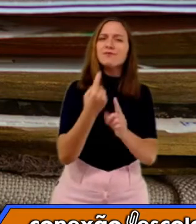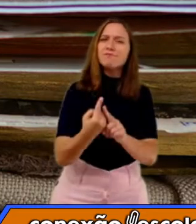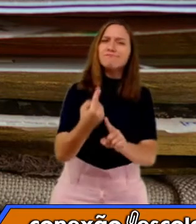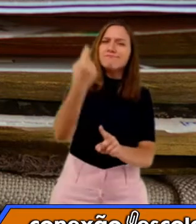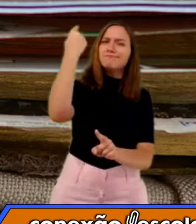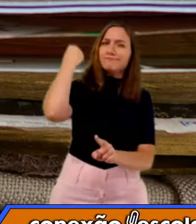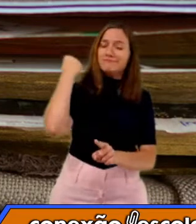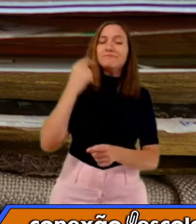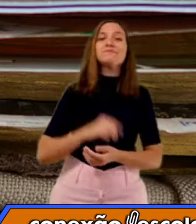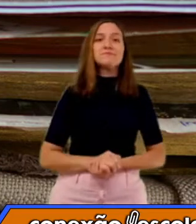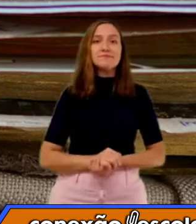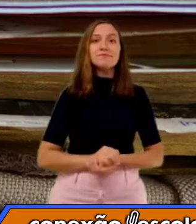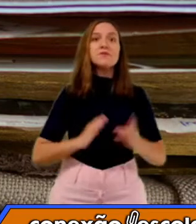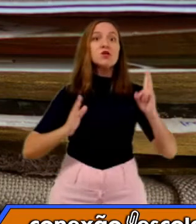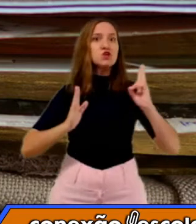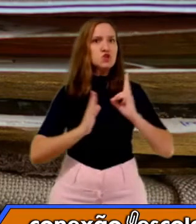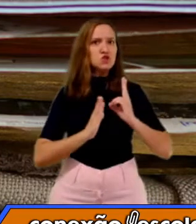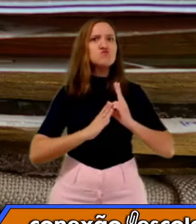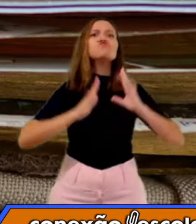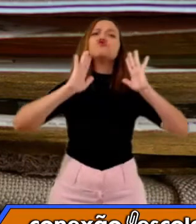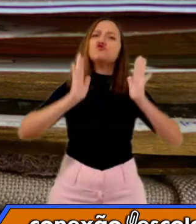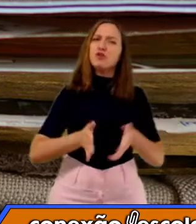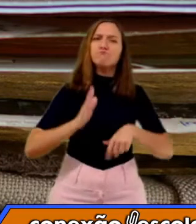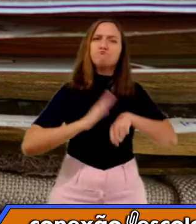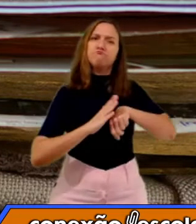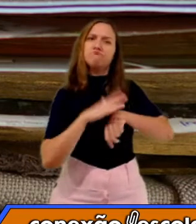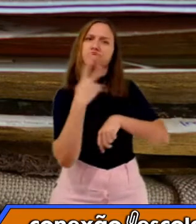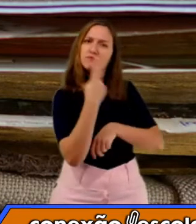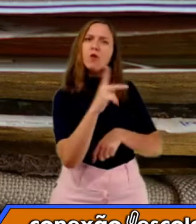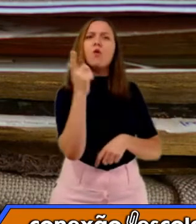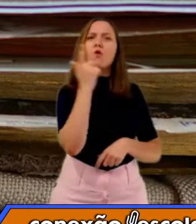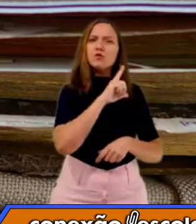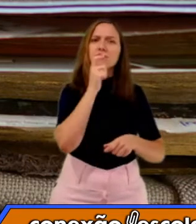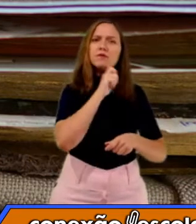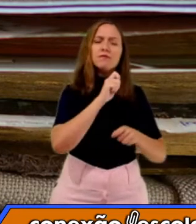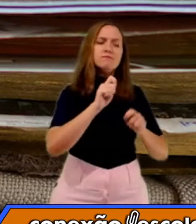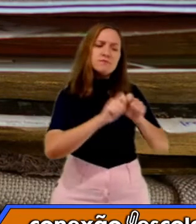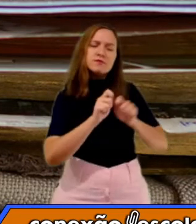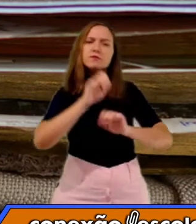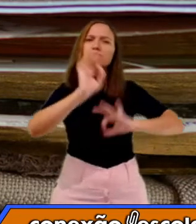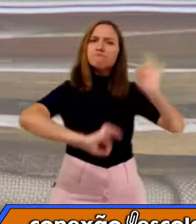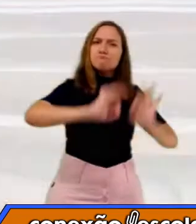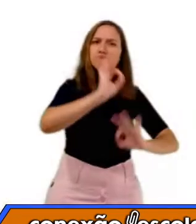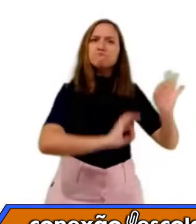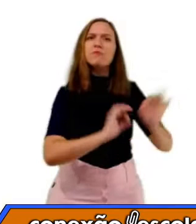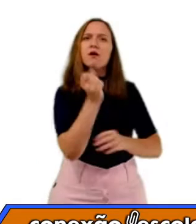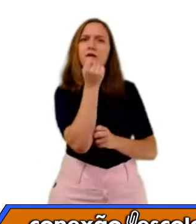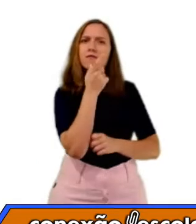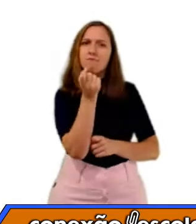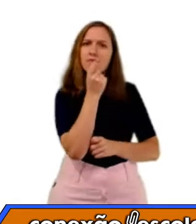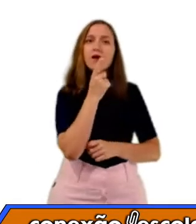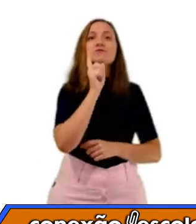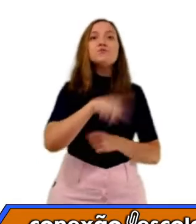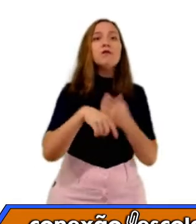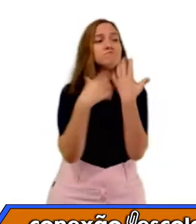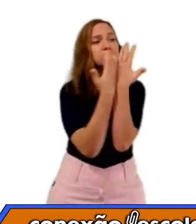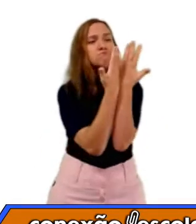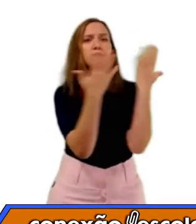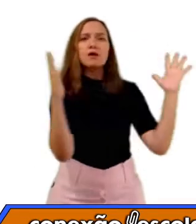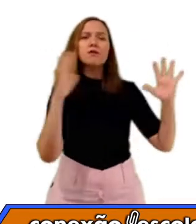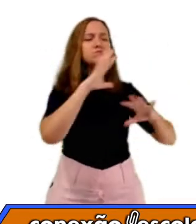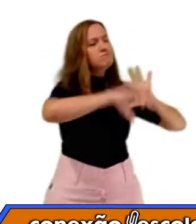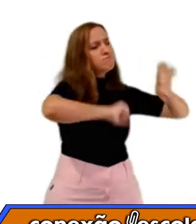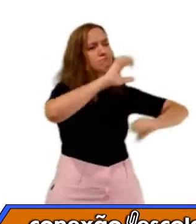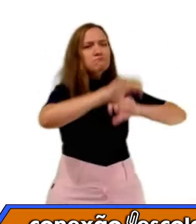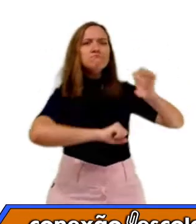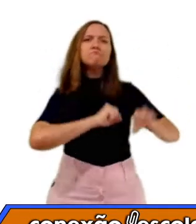índios, eles já produziam os seus próprios remédios, seus próprios medicamentos, buscando lá na natureza,